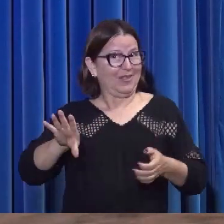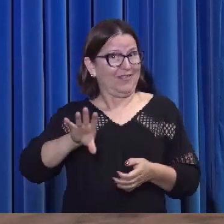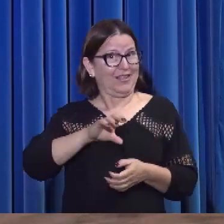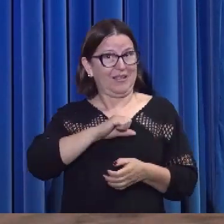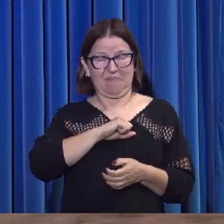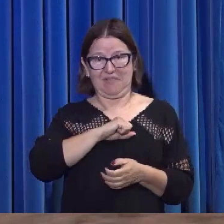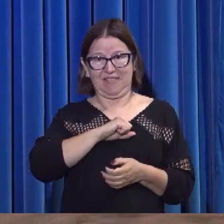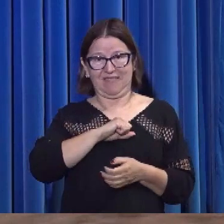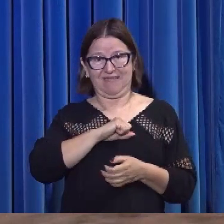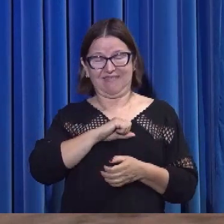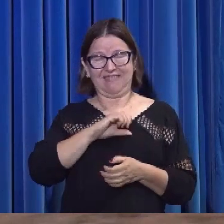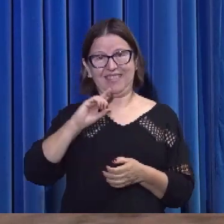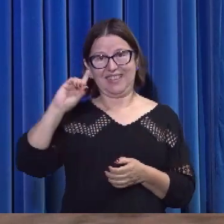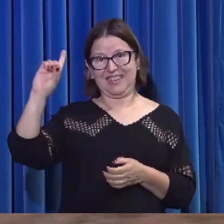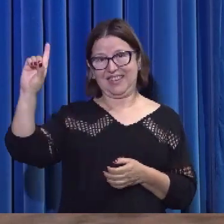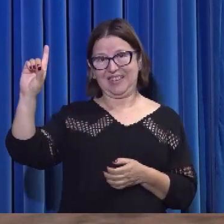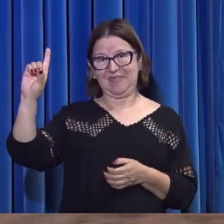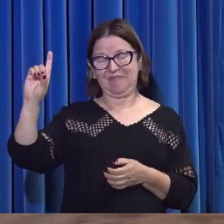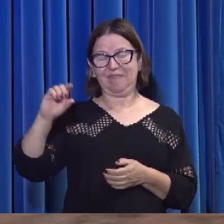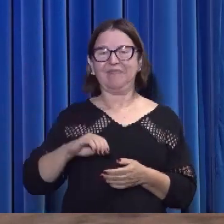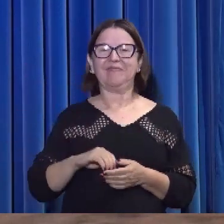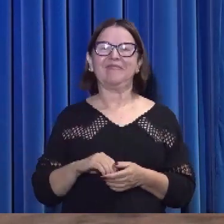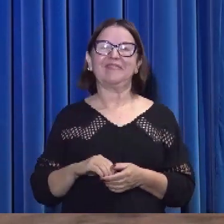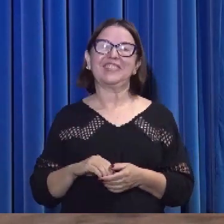ninguém. Então,